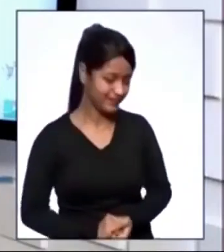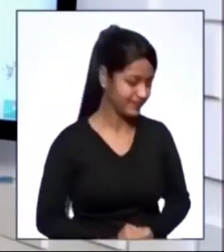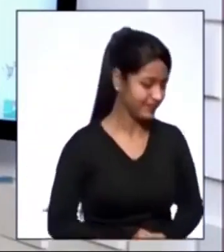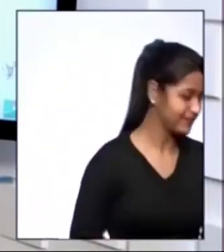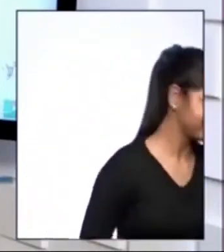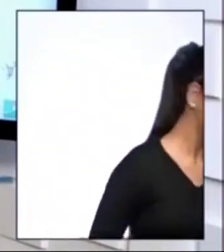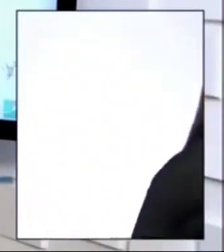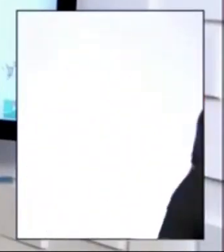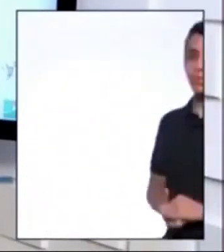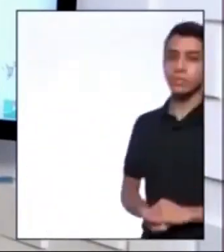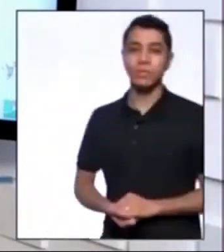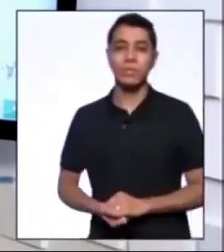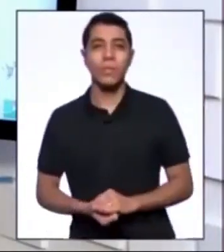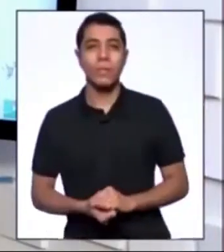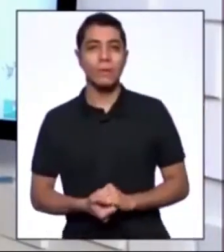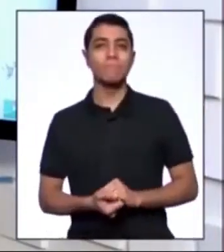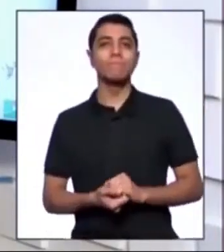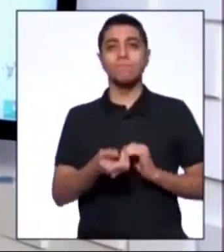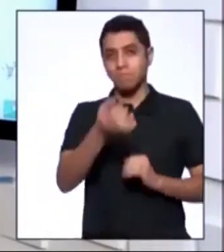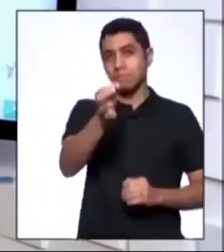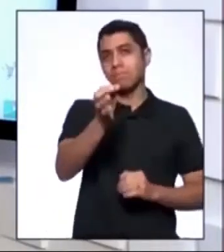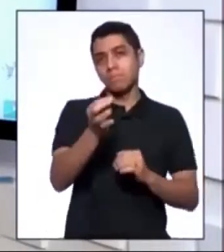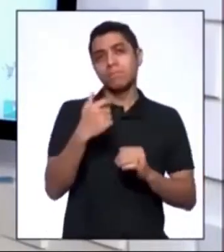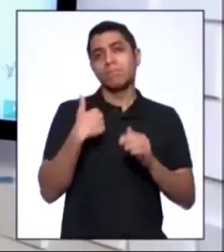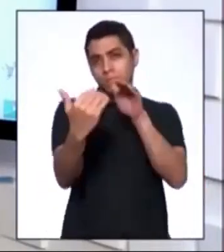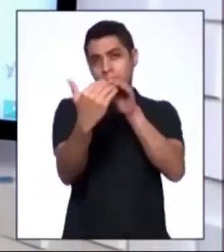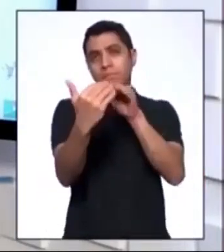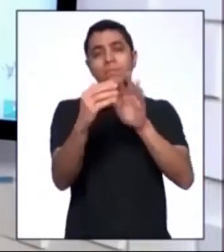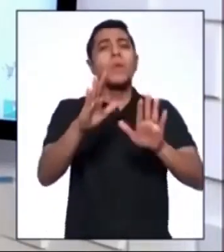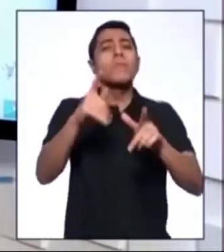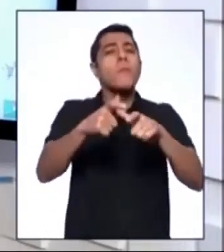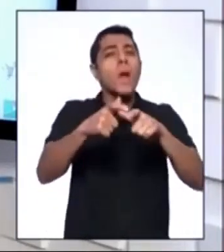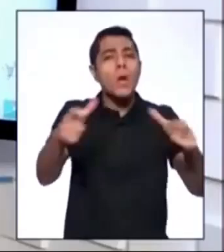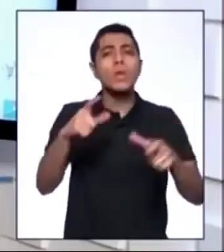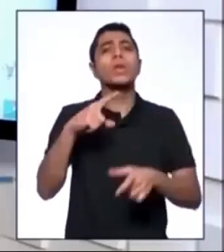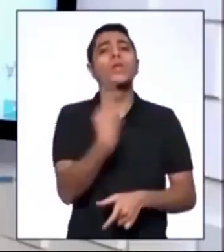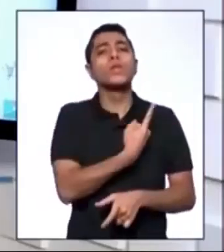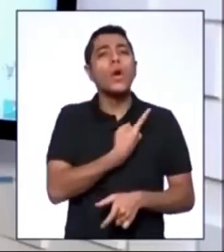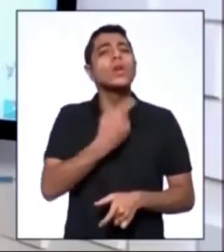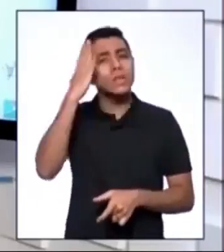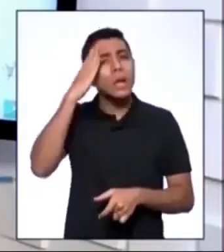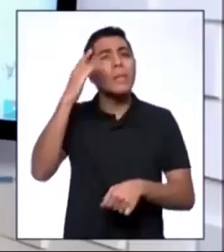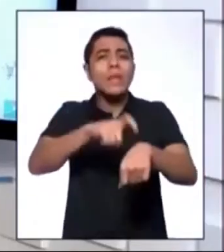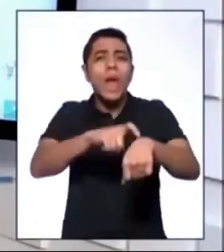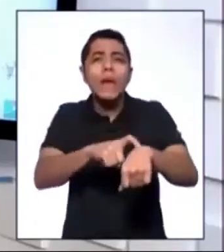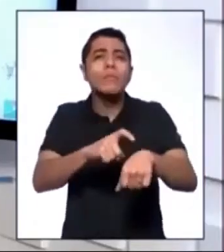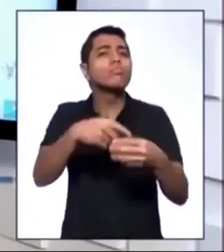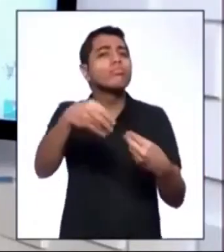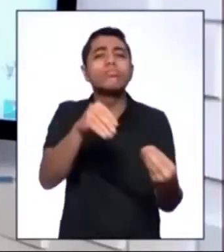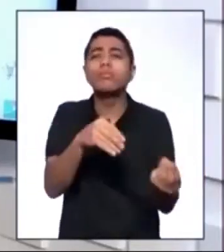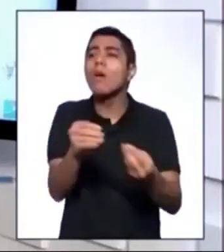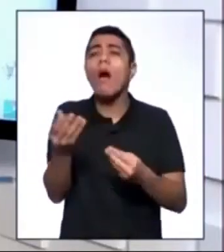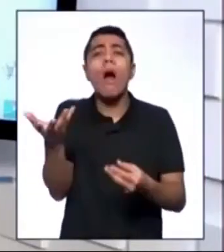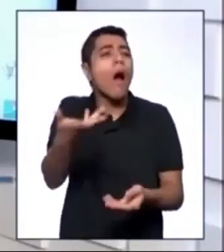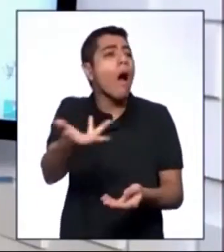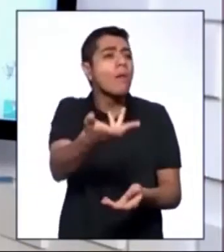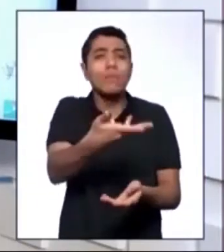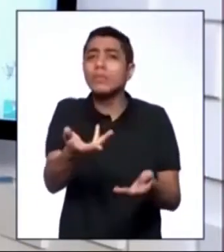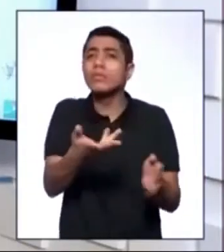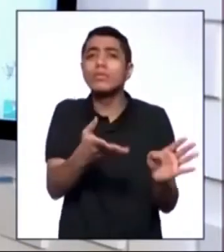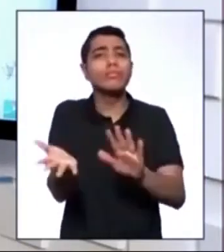de nós, em razão dessa condição da objetividade, da fluidez, do tempo, a gente prefere os textos mais simples,